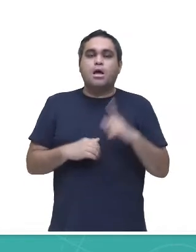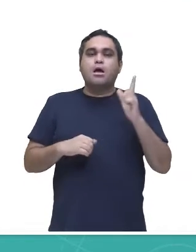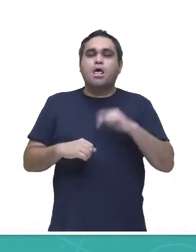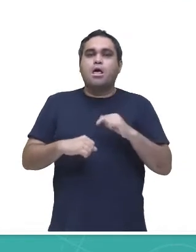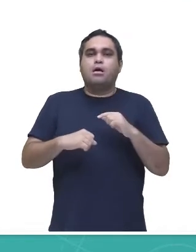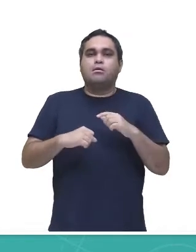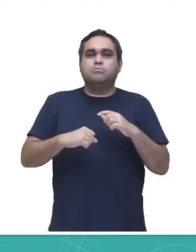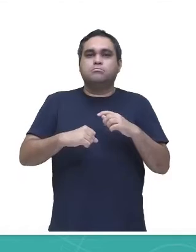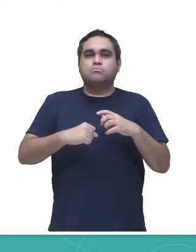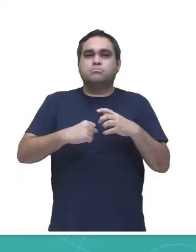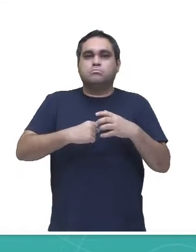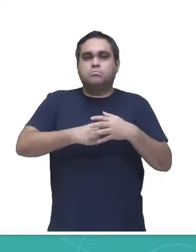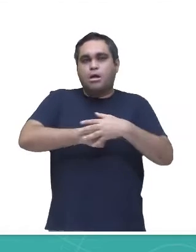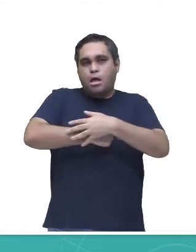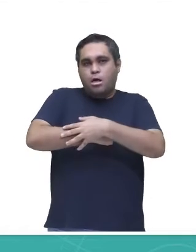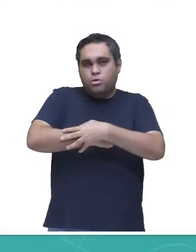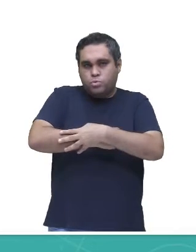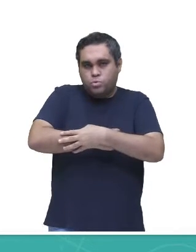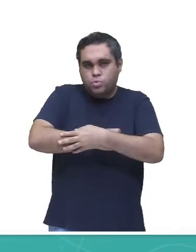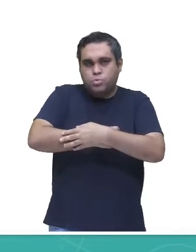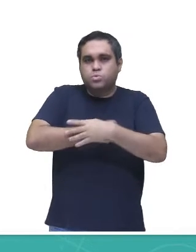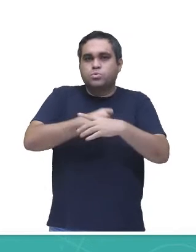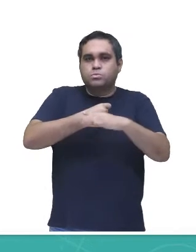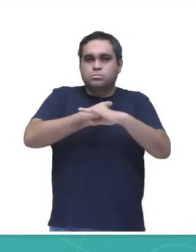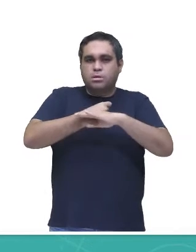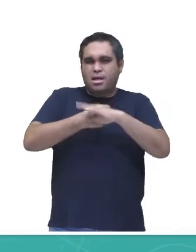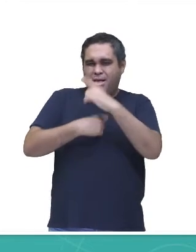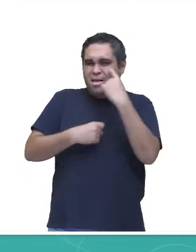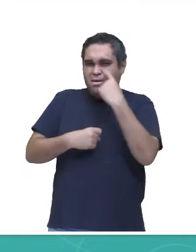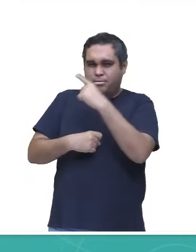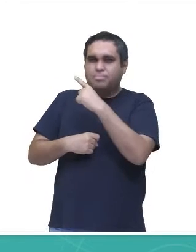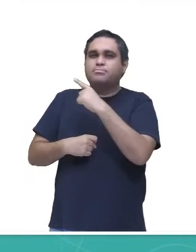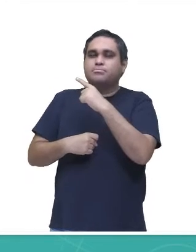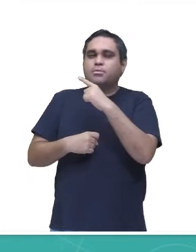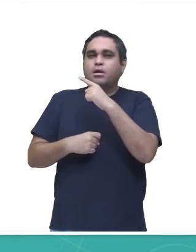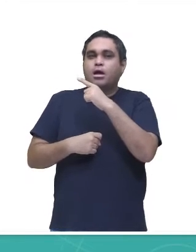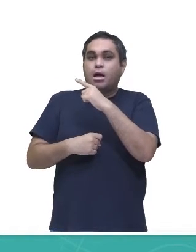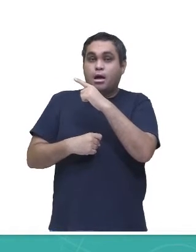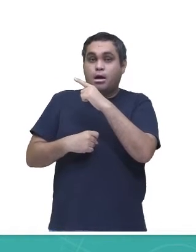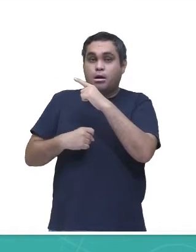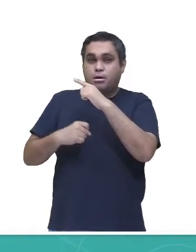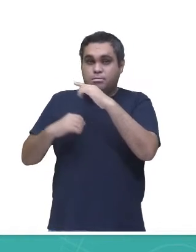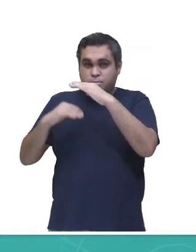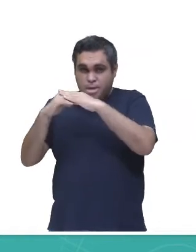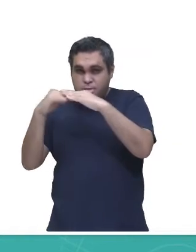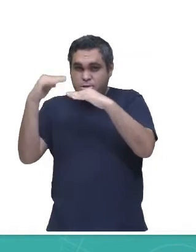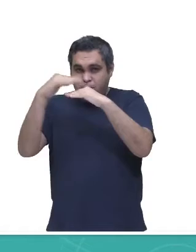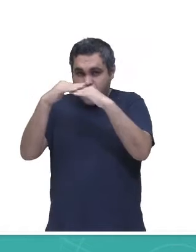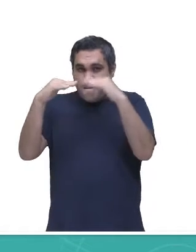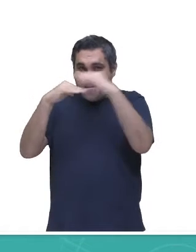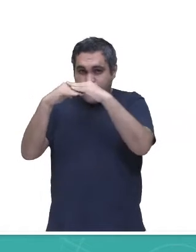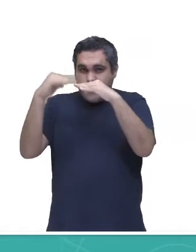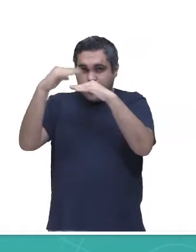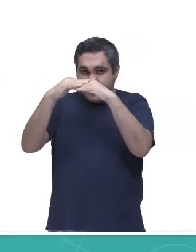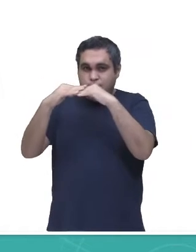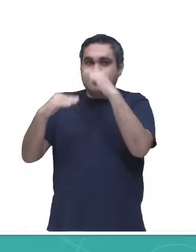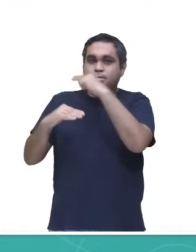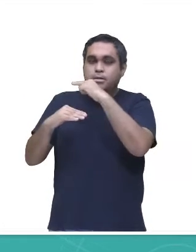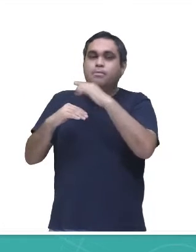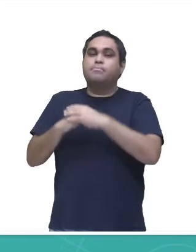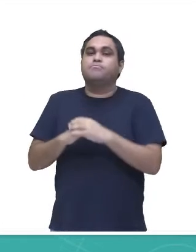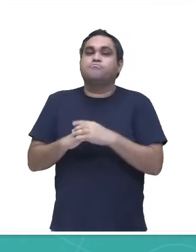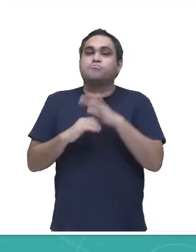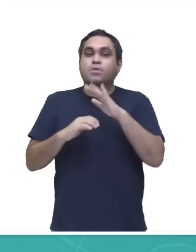tem como função proteger o organismo contra a perda de calor. Então ela vai funcionar ali, ó, como um isolante térmico,